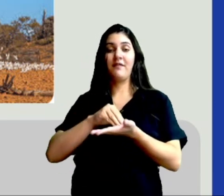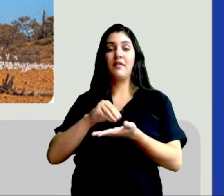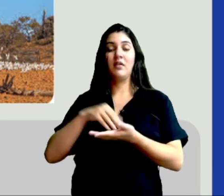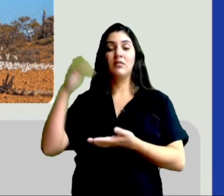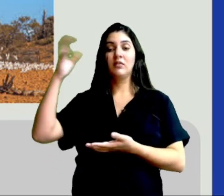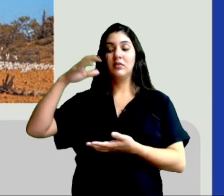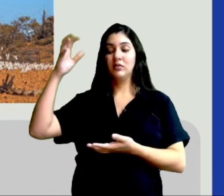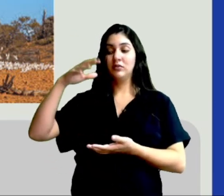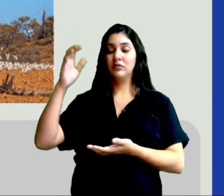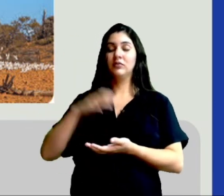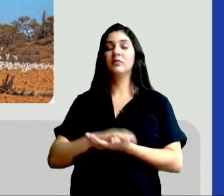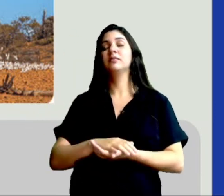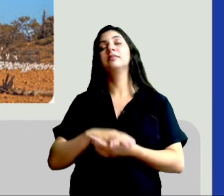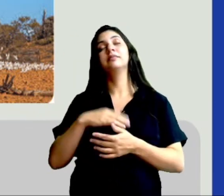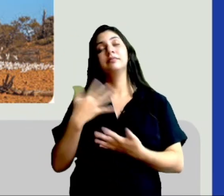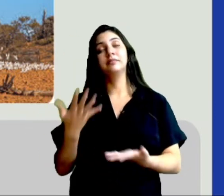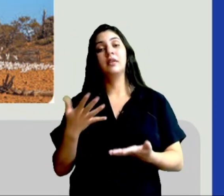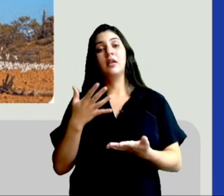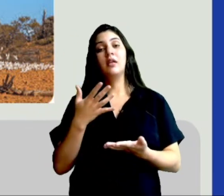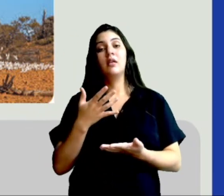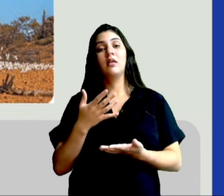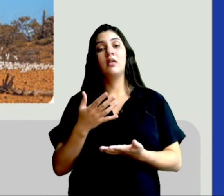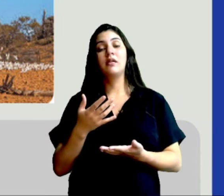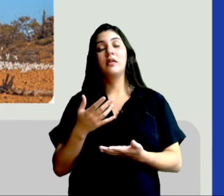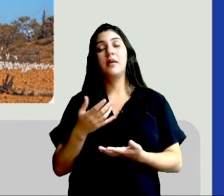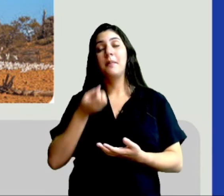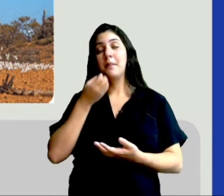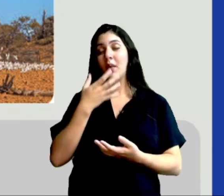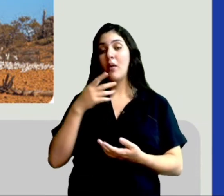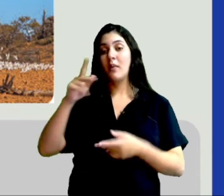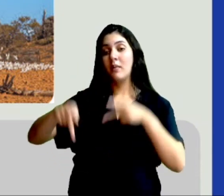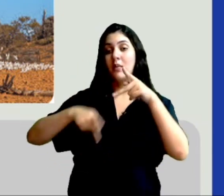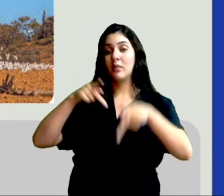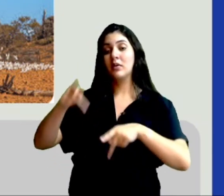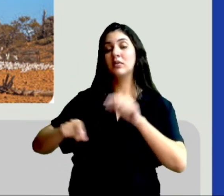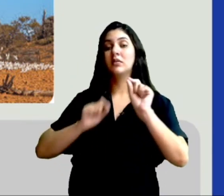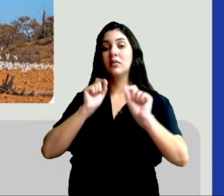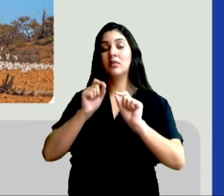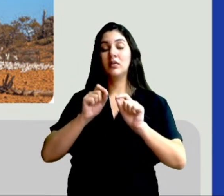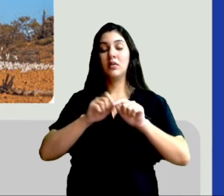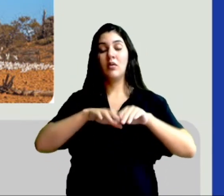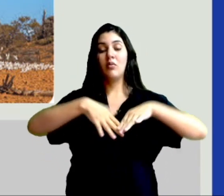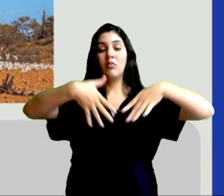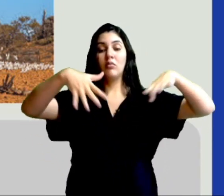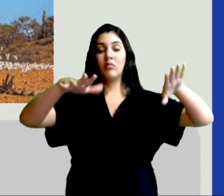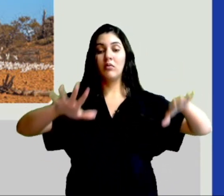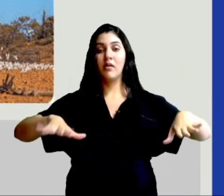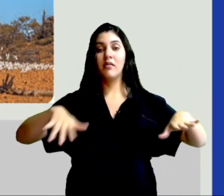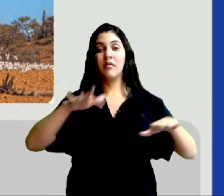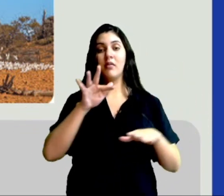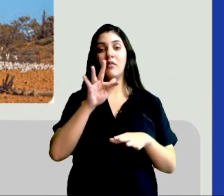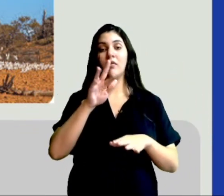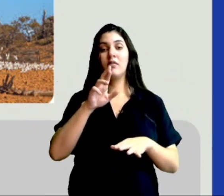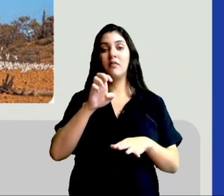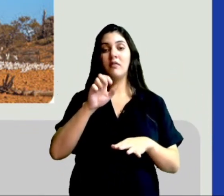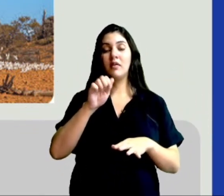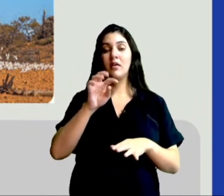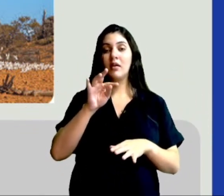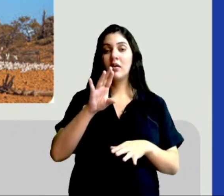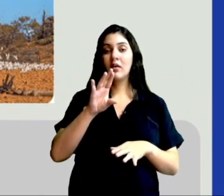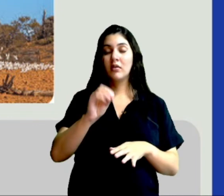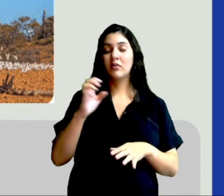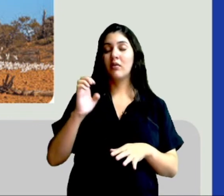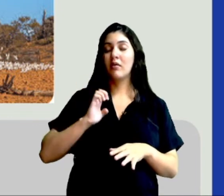rios, né? Felizmente, para a população, o lençol freático ele é rico, né? Tem muito